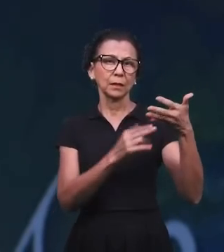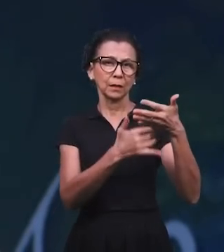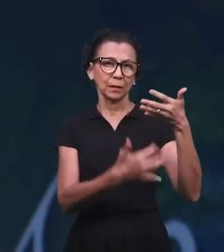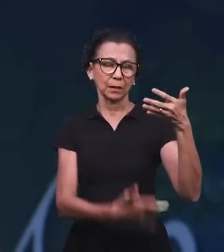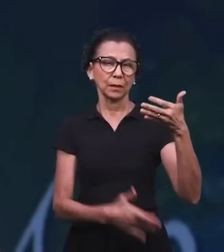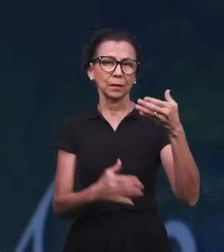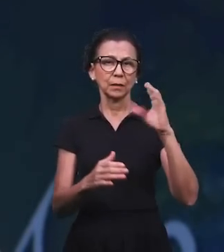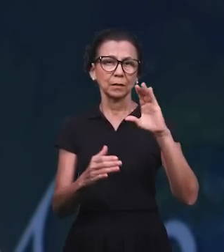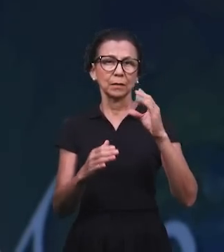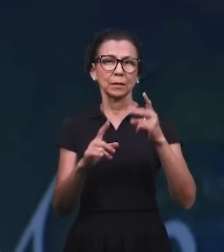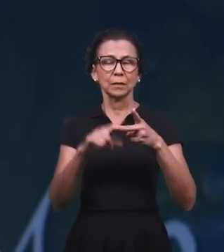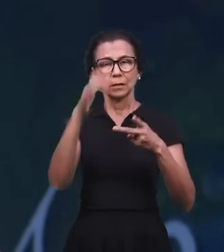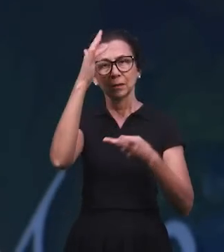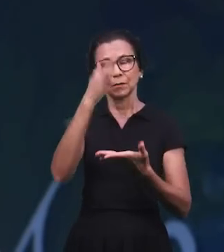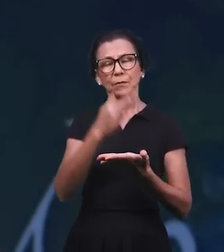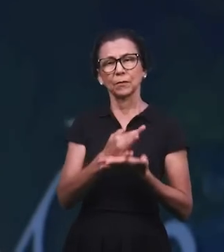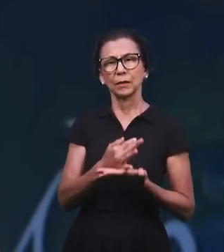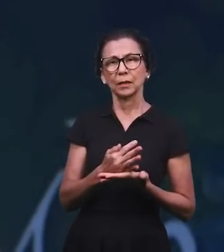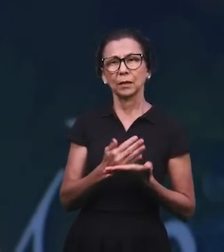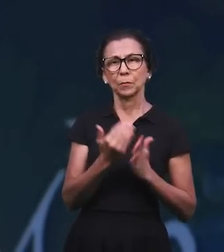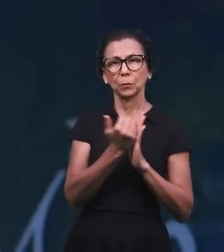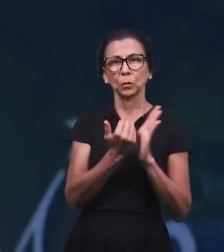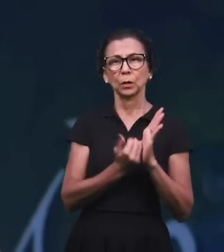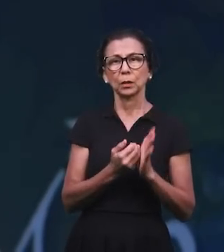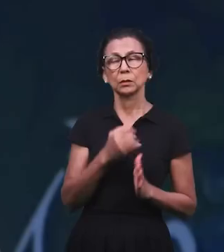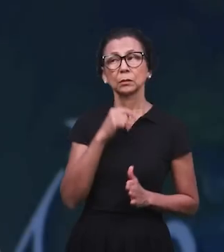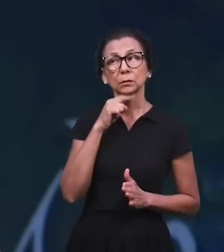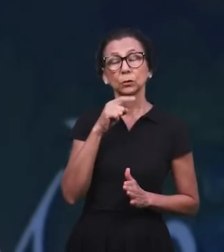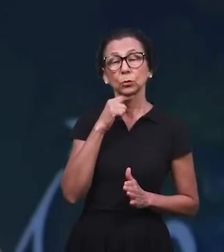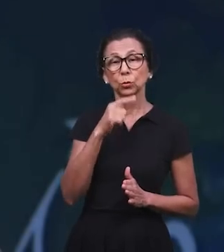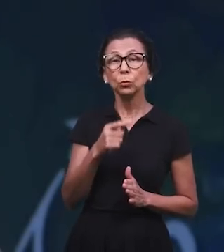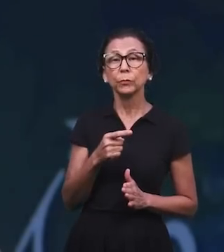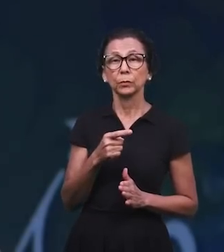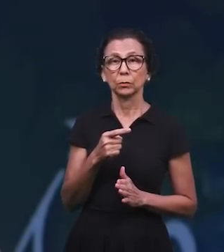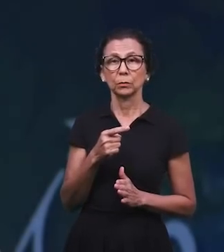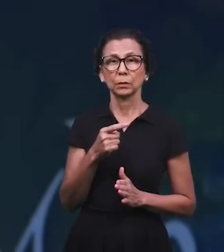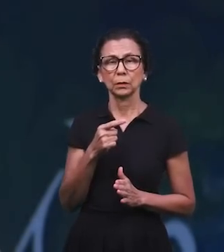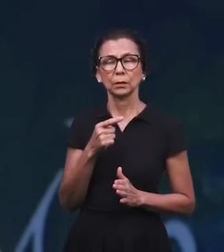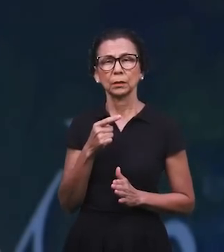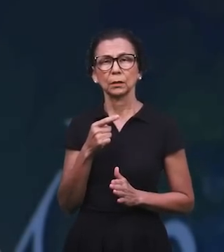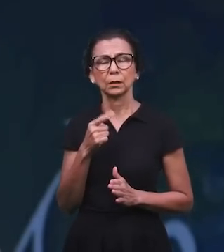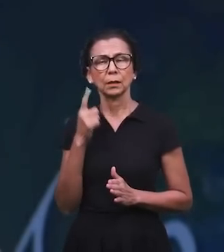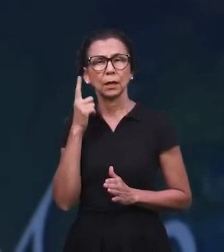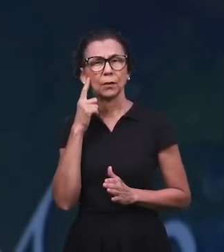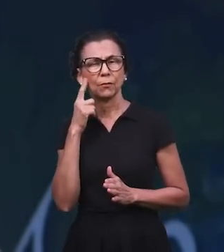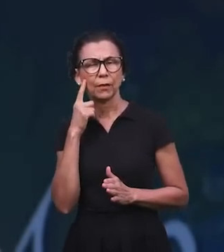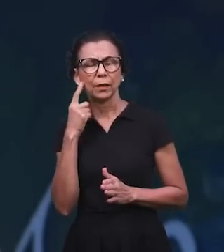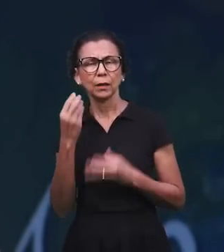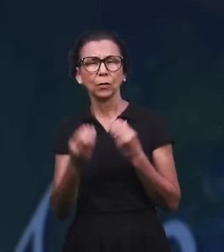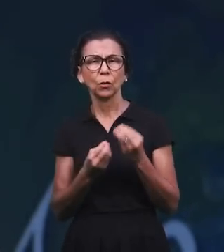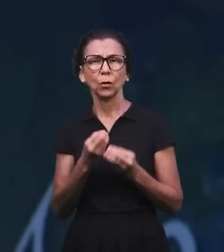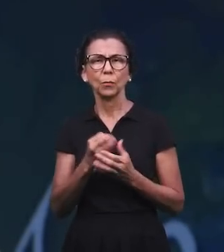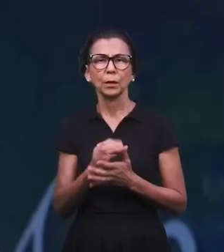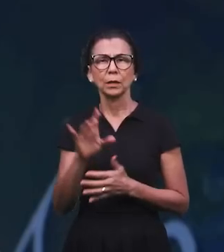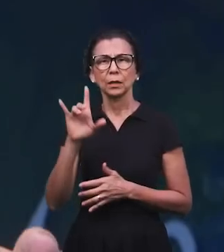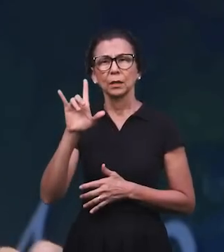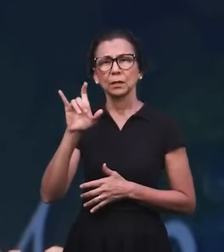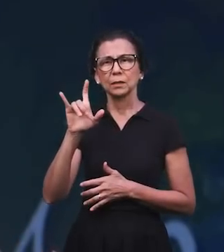Ciência e Fé. E se o irmão tiver alguma dúvida ou quiser saber mais sobre o grupo Ciência e Fé, eu sugiro os irmãos entrar no nosso